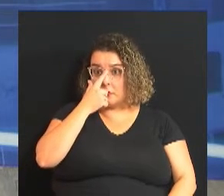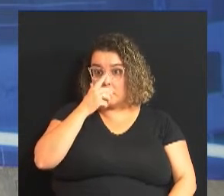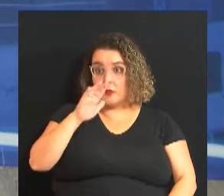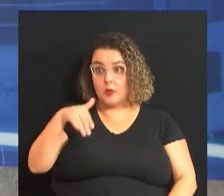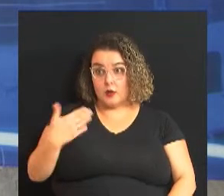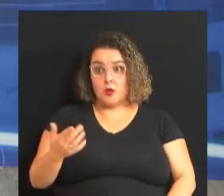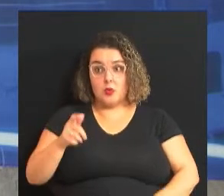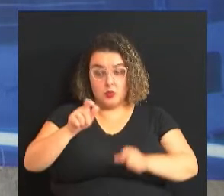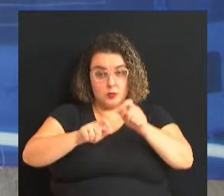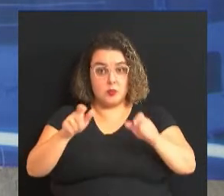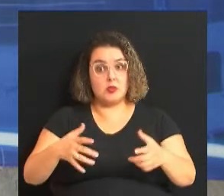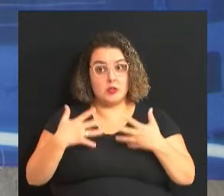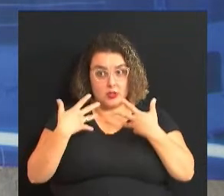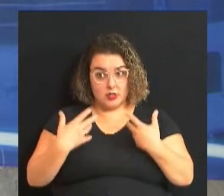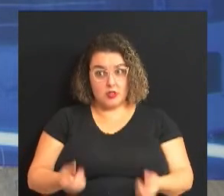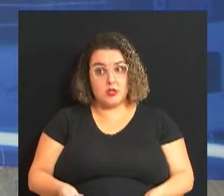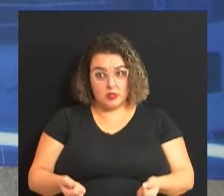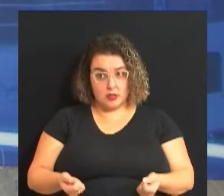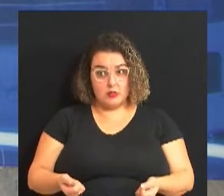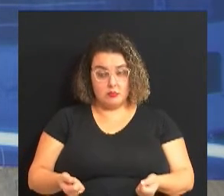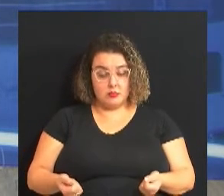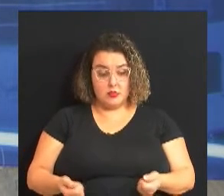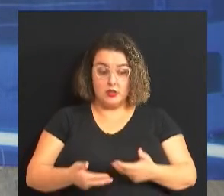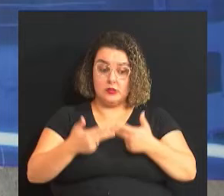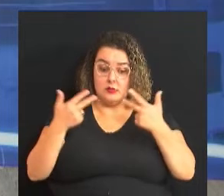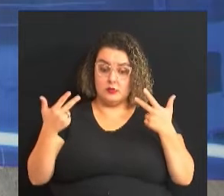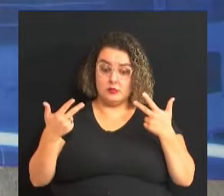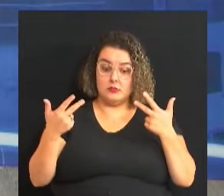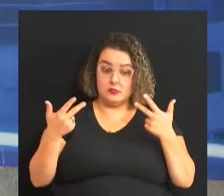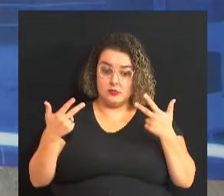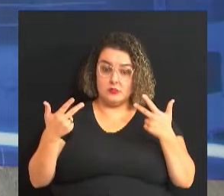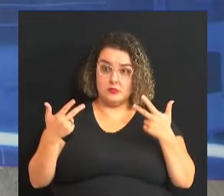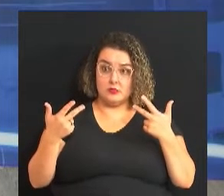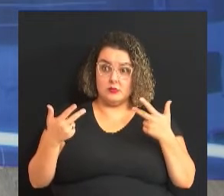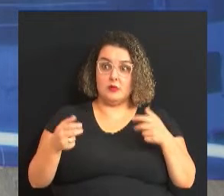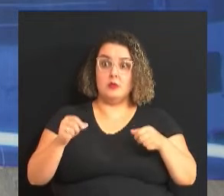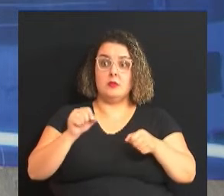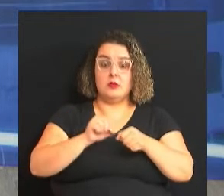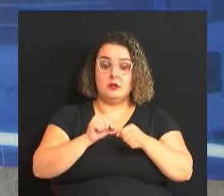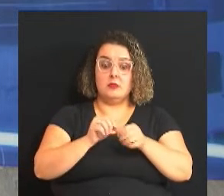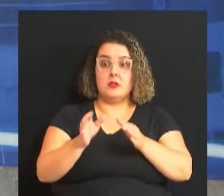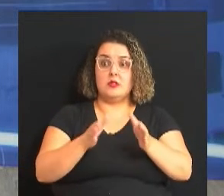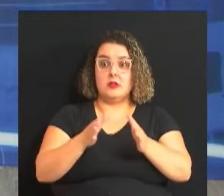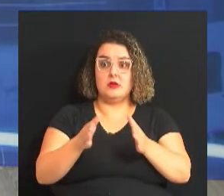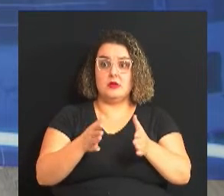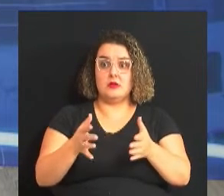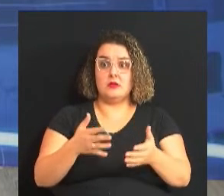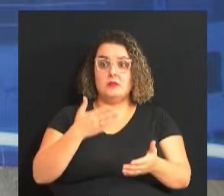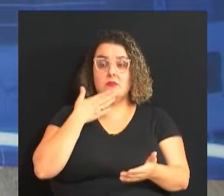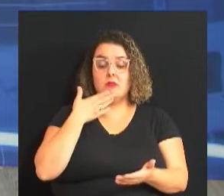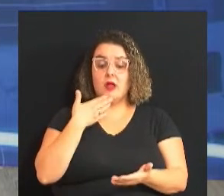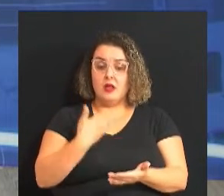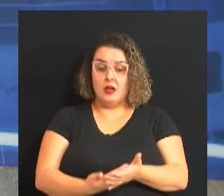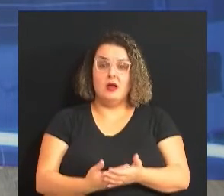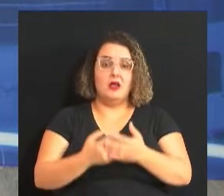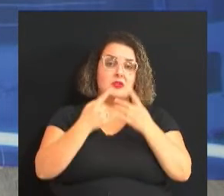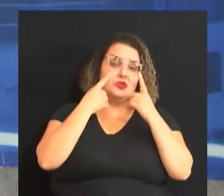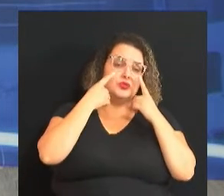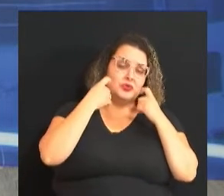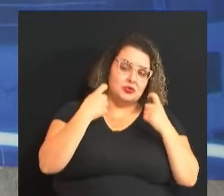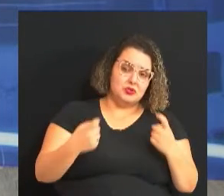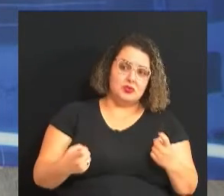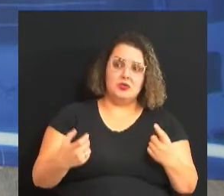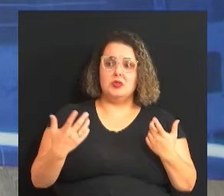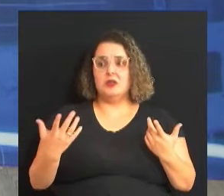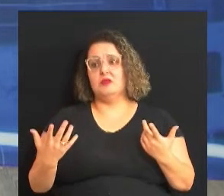pessoa recebe a notícia que vai ter que passar por esse procedimento, acaba sendo um susto, ela chora, fica